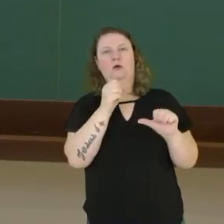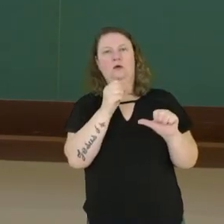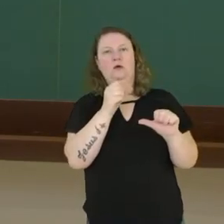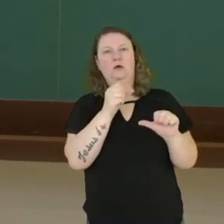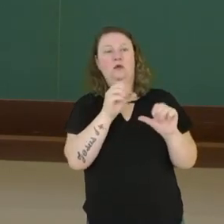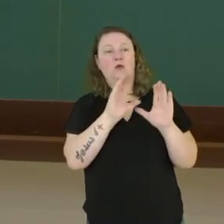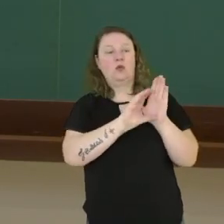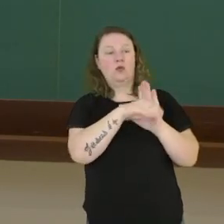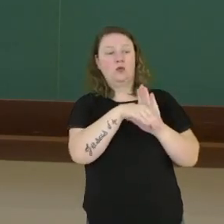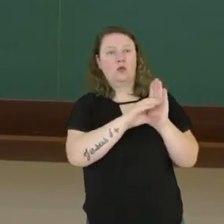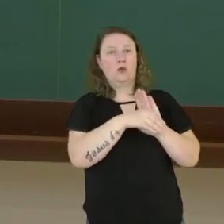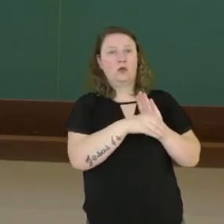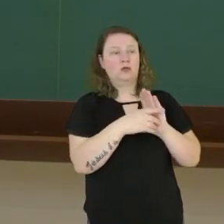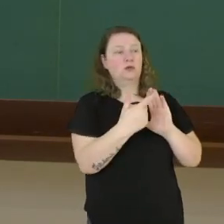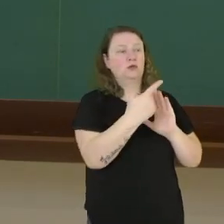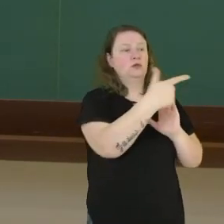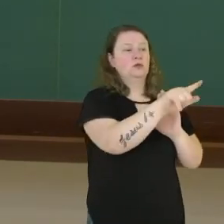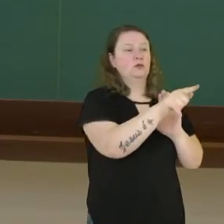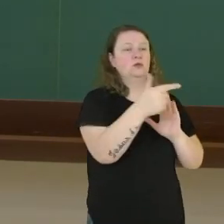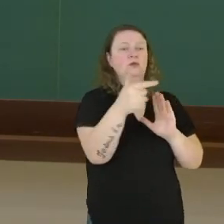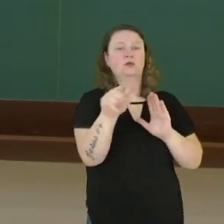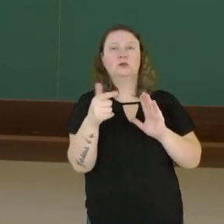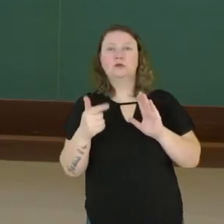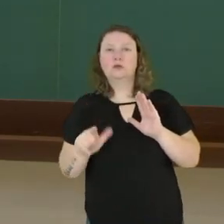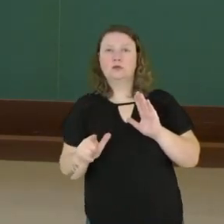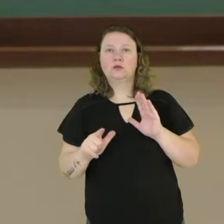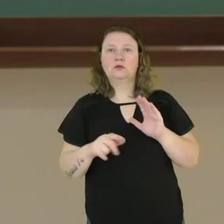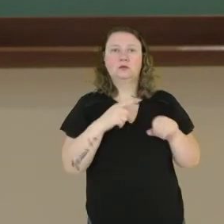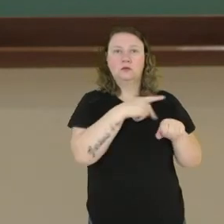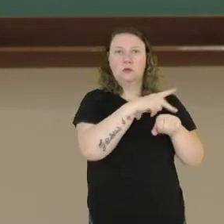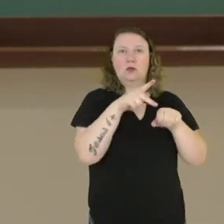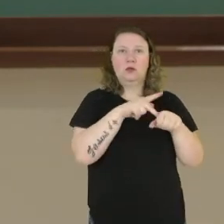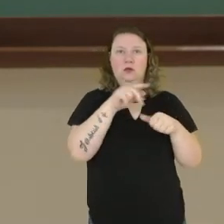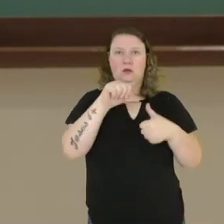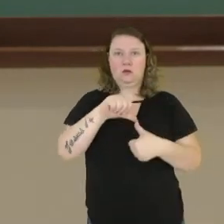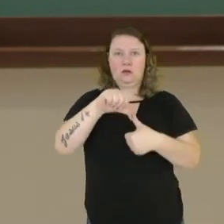conceito político de outras regiões aqui da América do Sul.